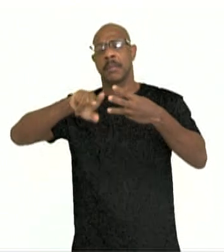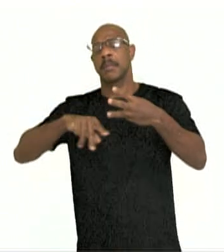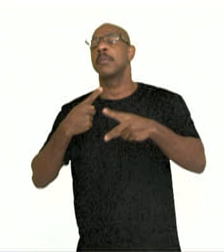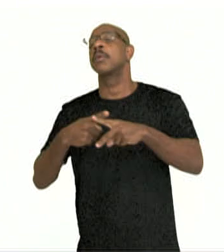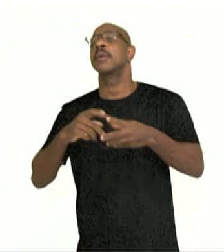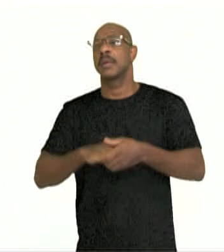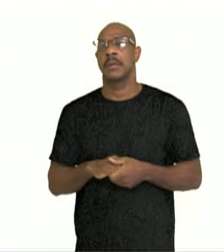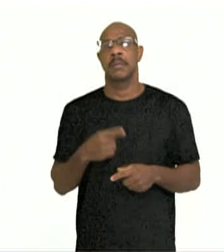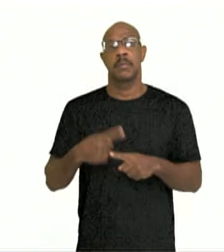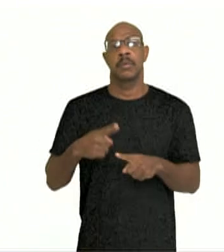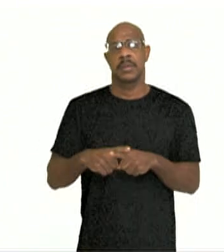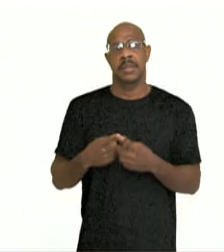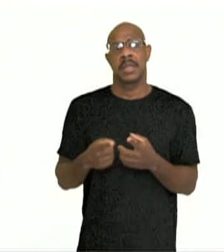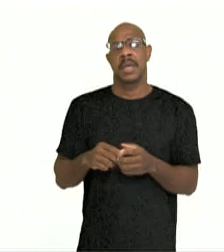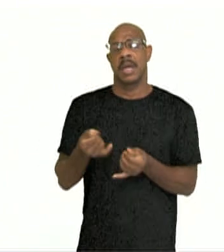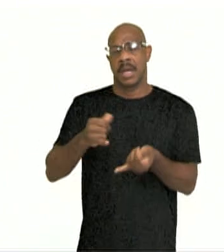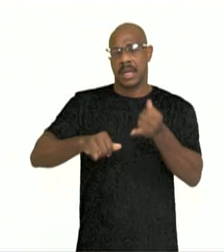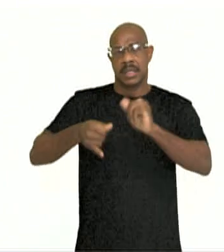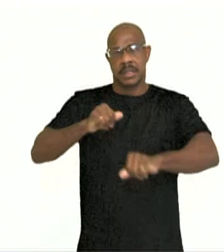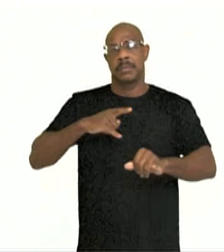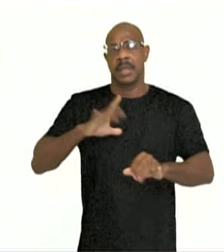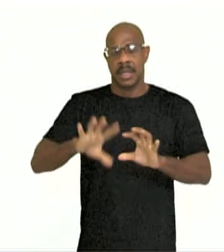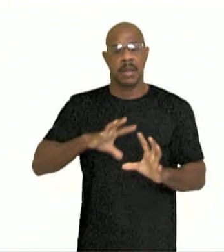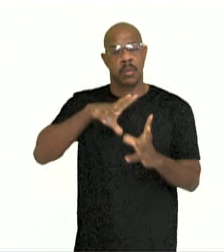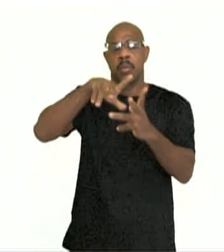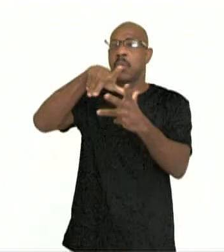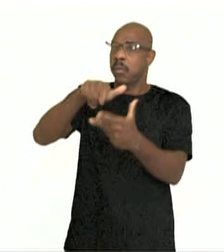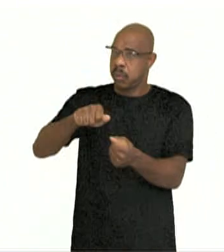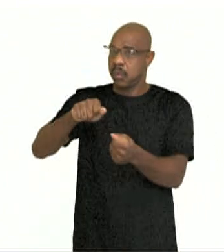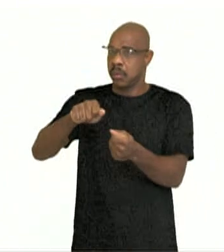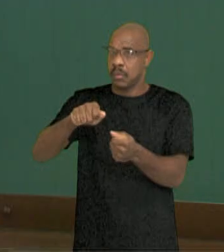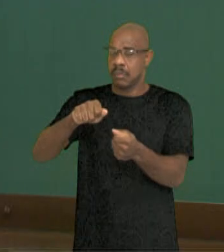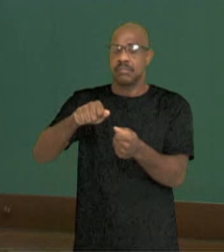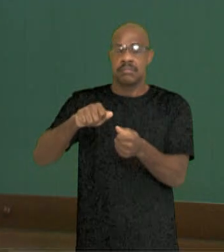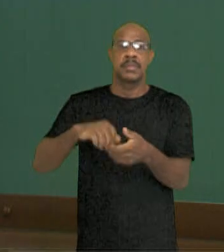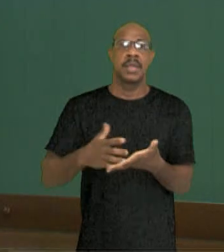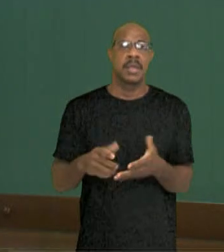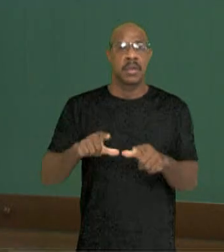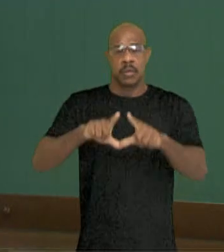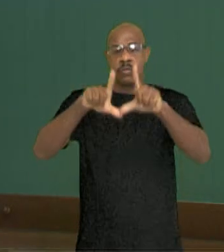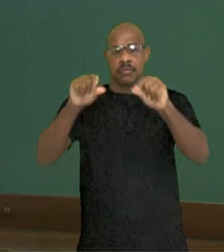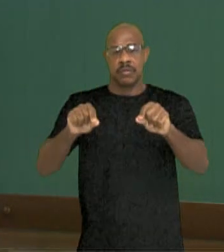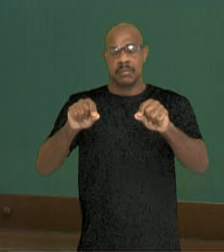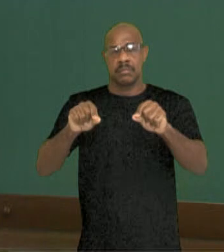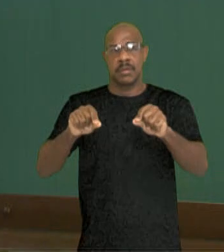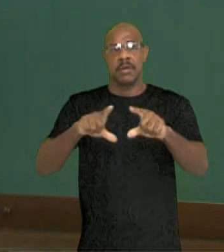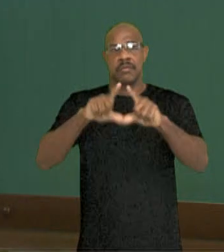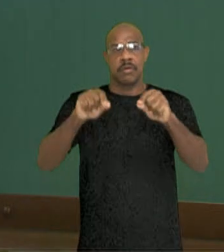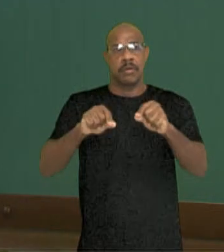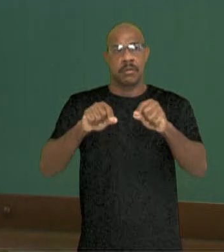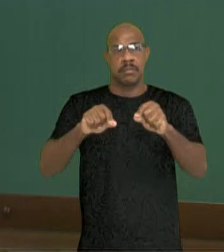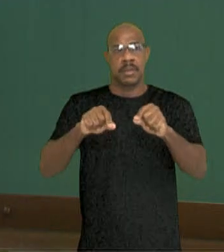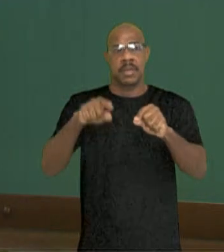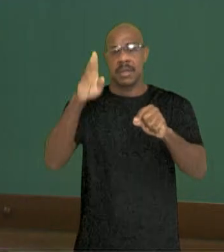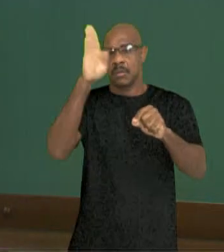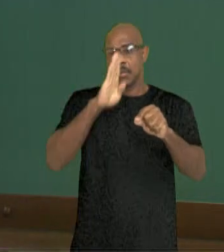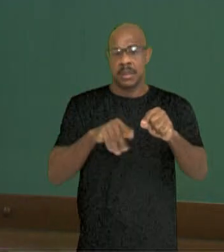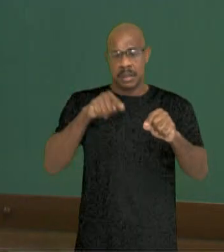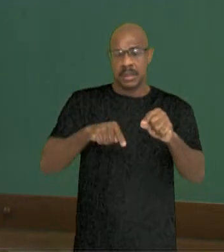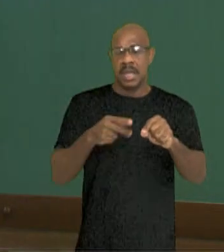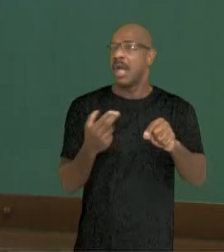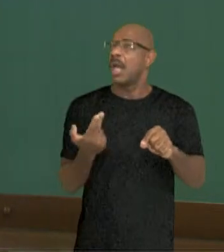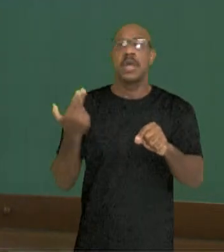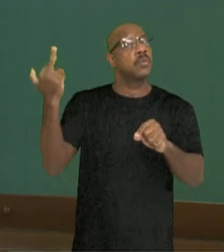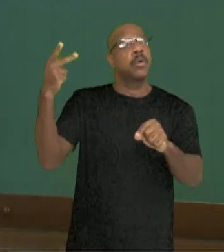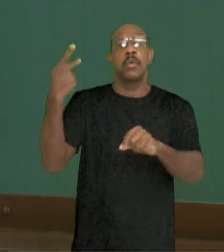ciência universal. A fórmula química de uma substância no Brasil será a mesma